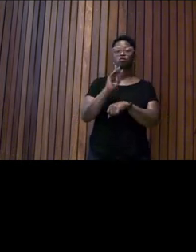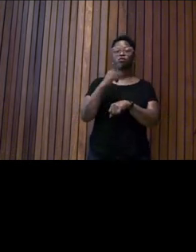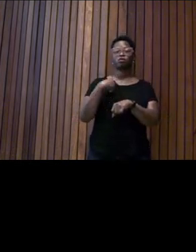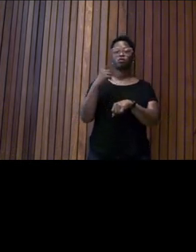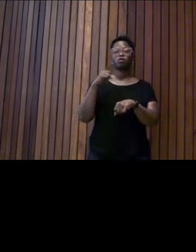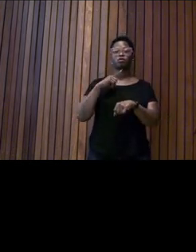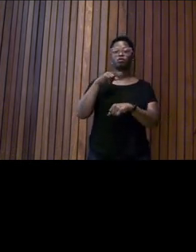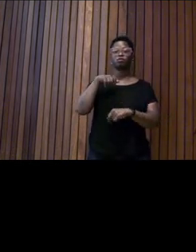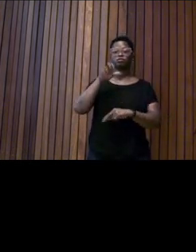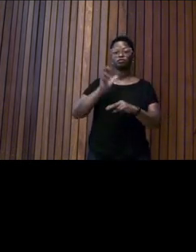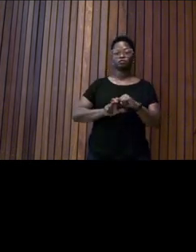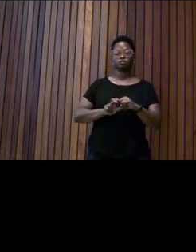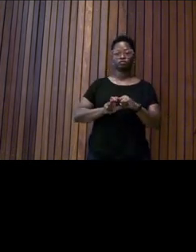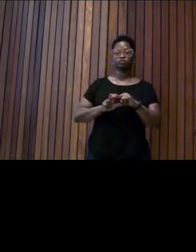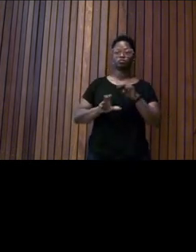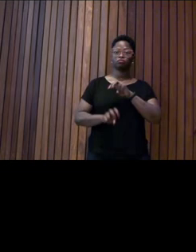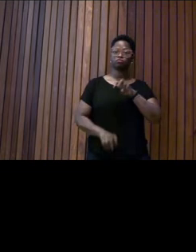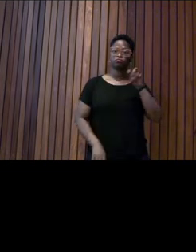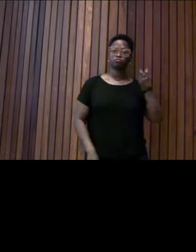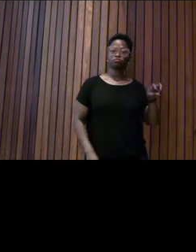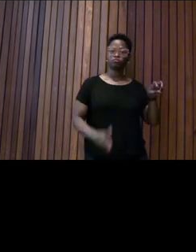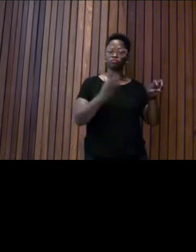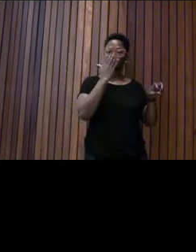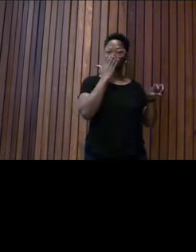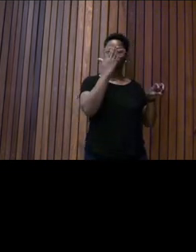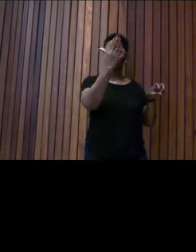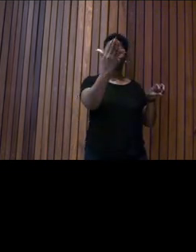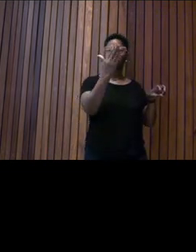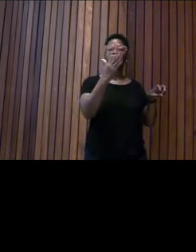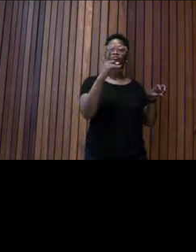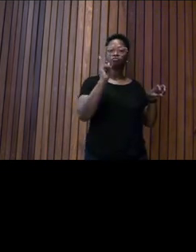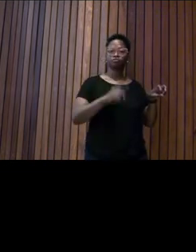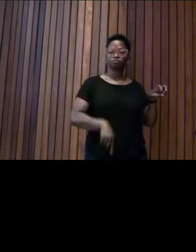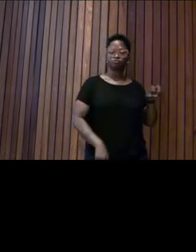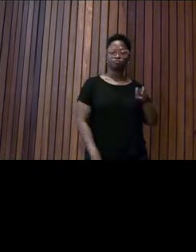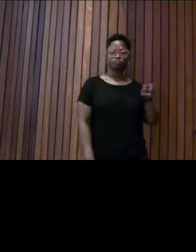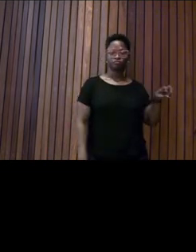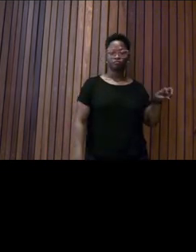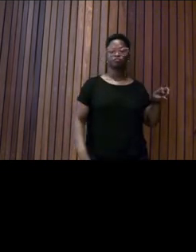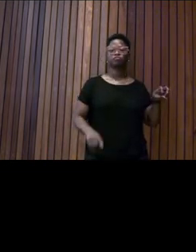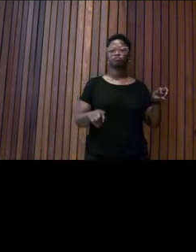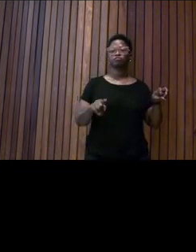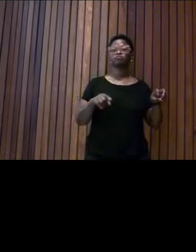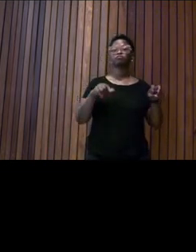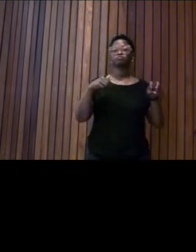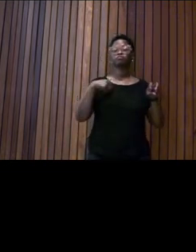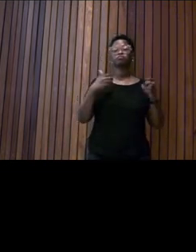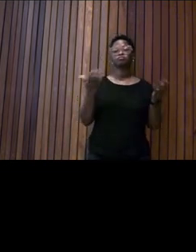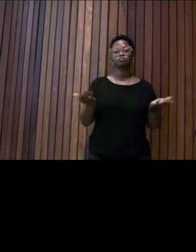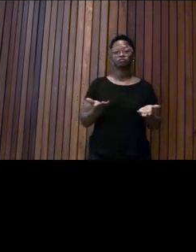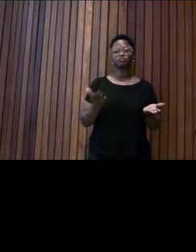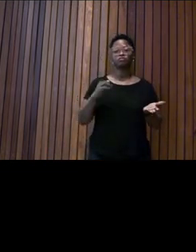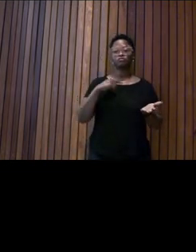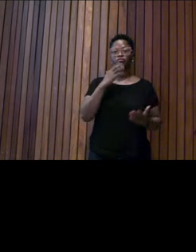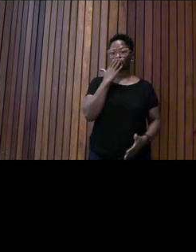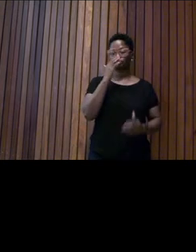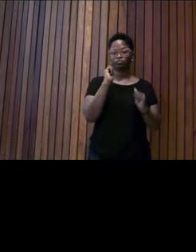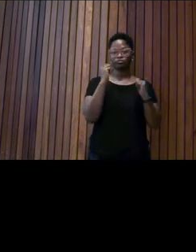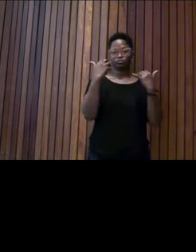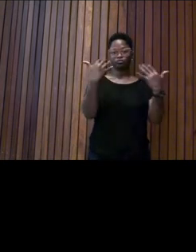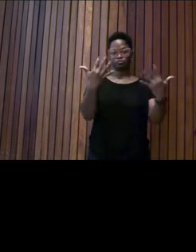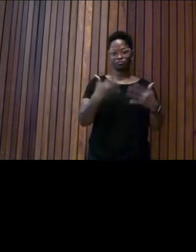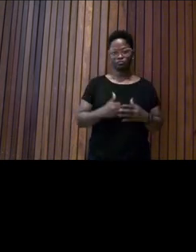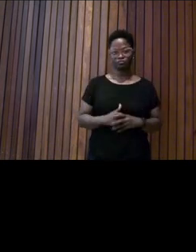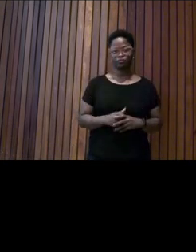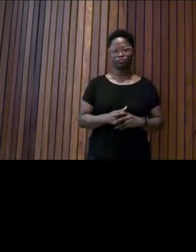Estou sentada no centro direito da mesa, na minha posição, e estou de frente para a